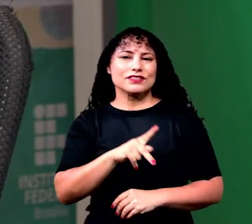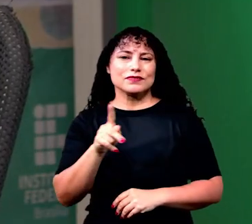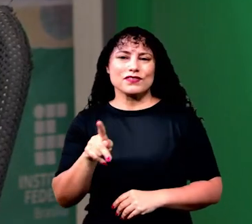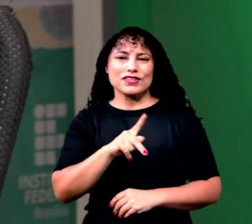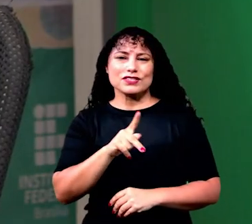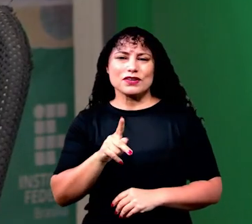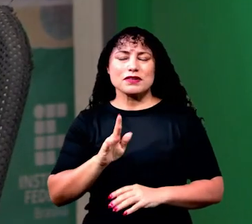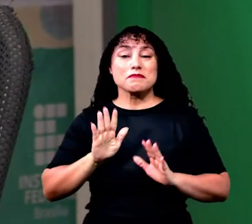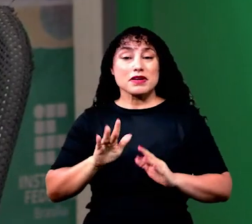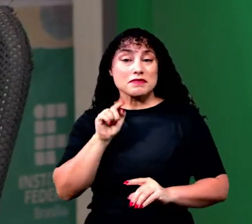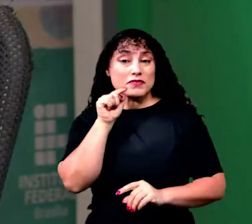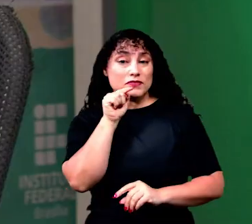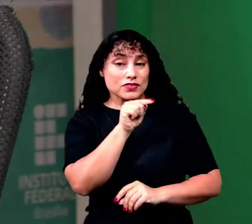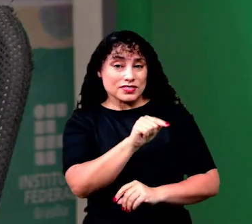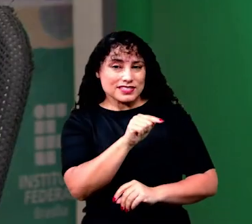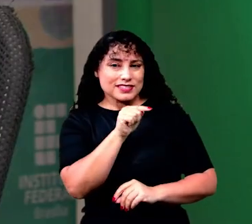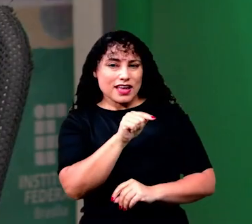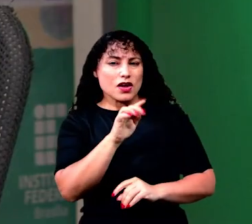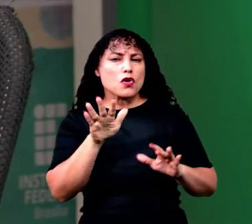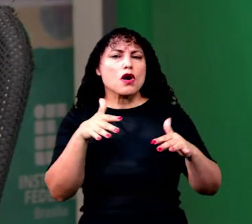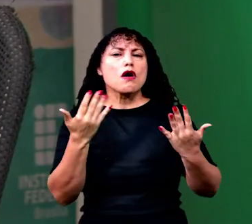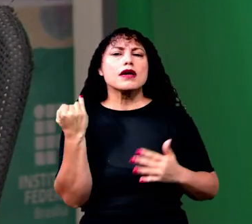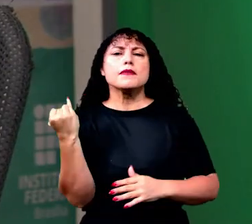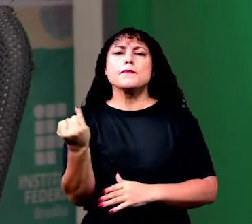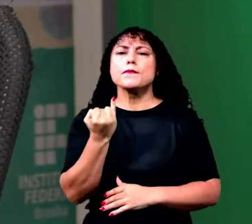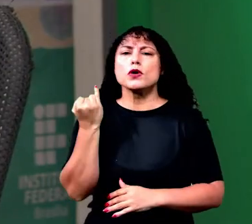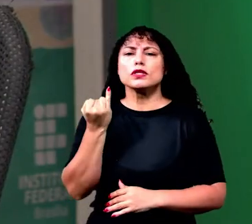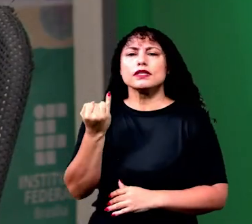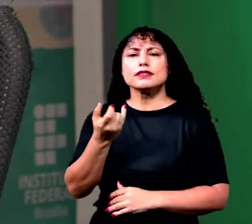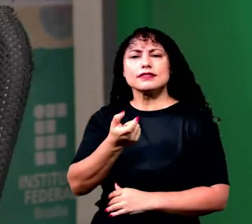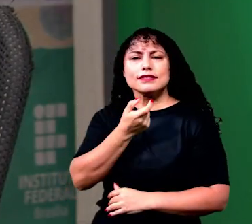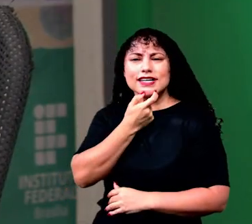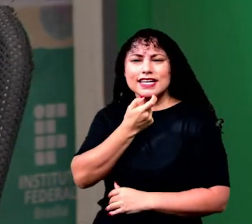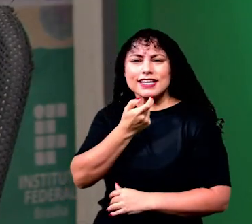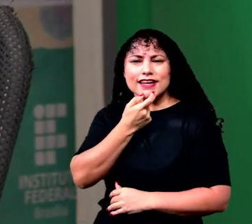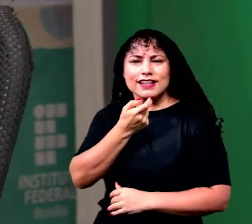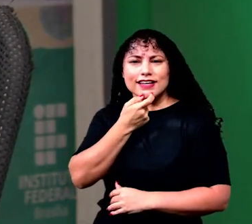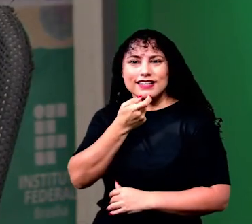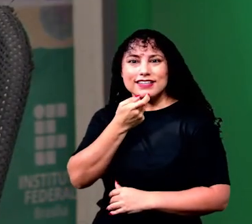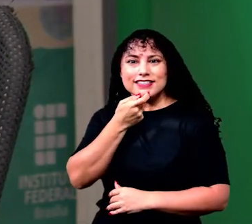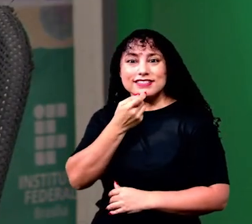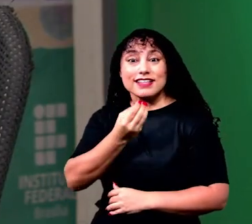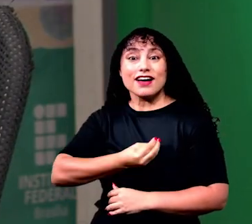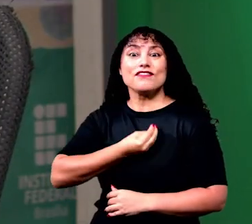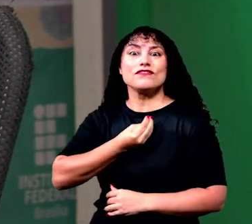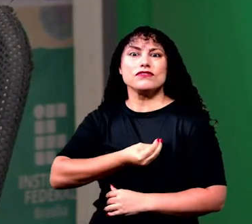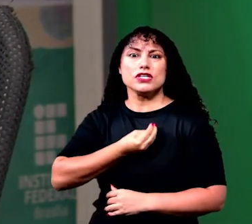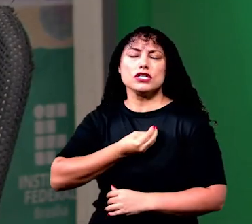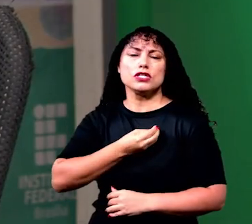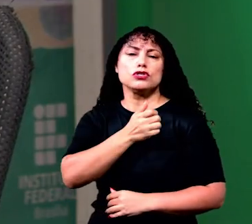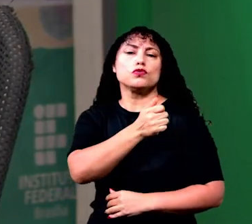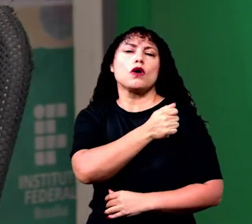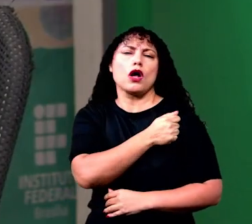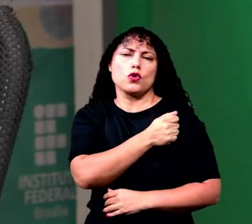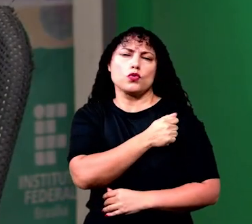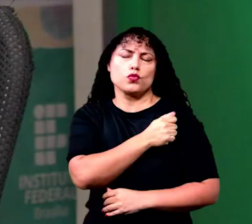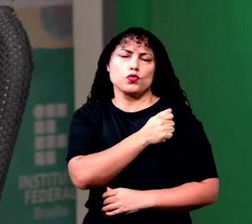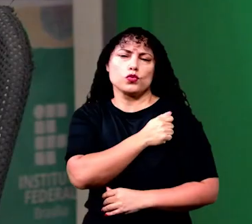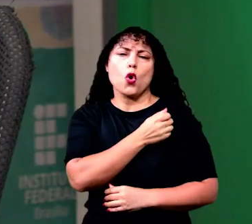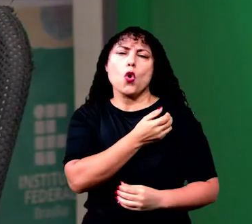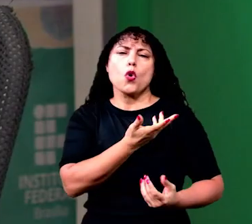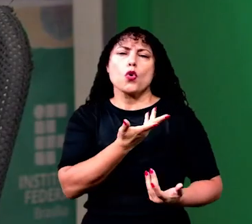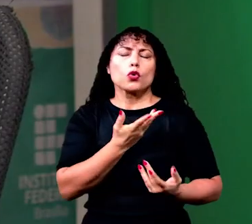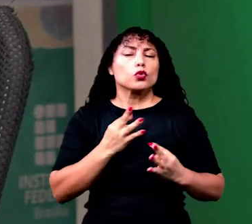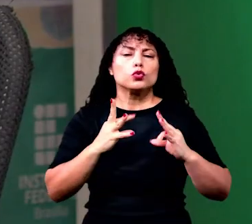dos professores. Mas para você, qual é a importância do inglês na vida de um